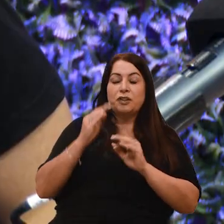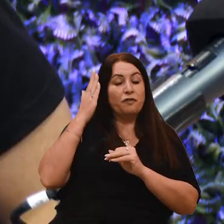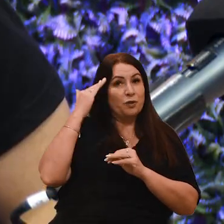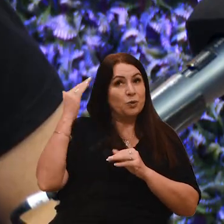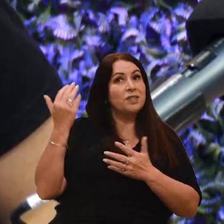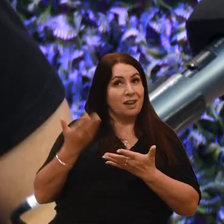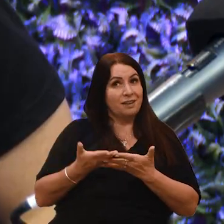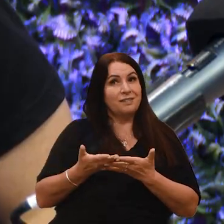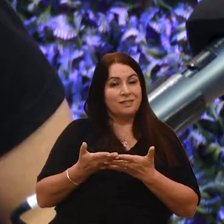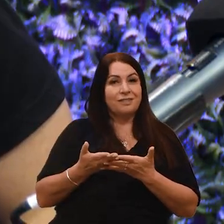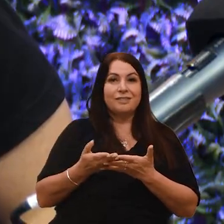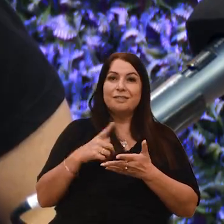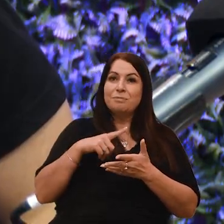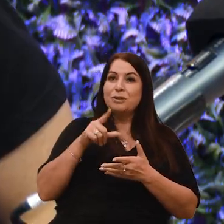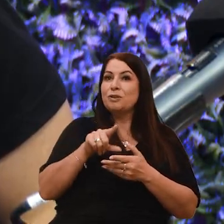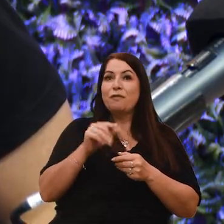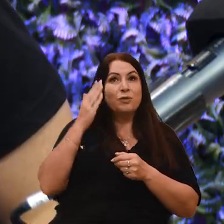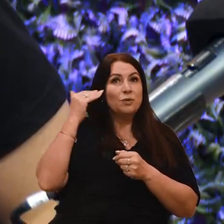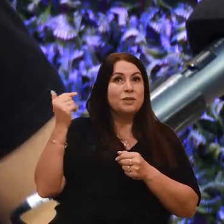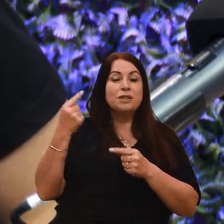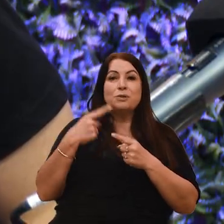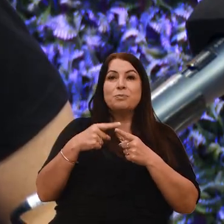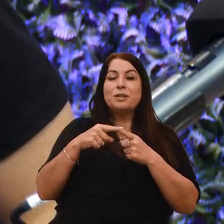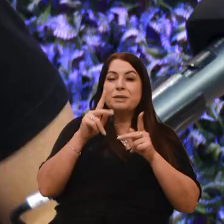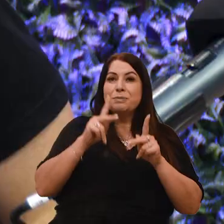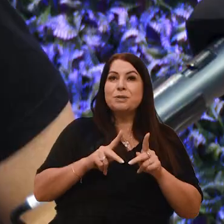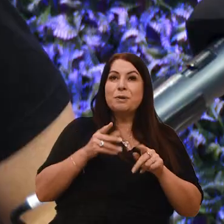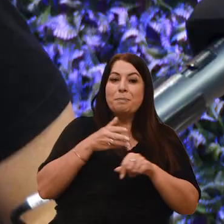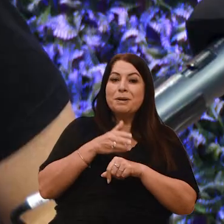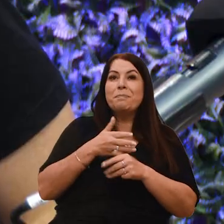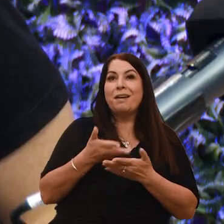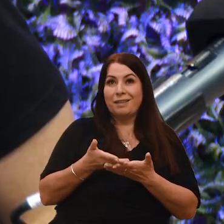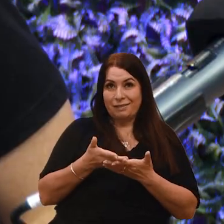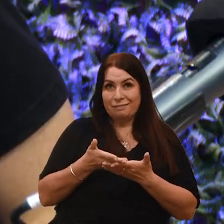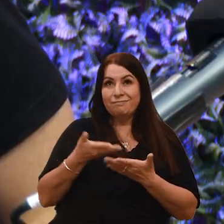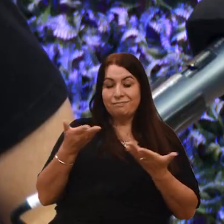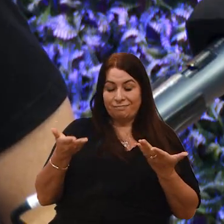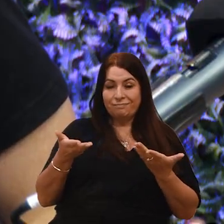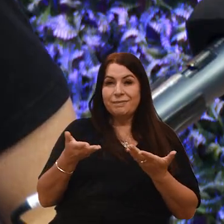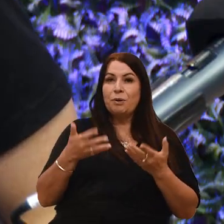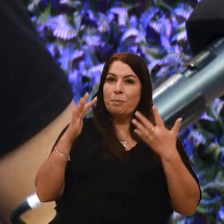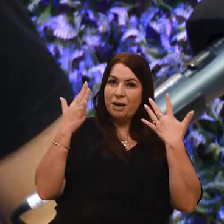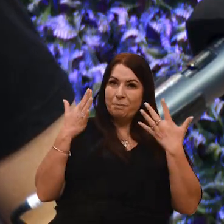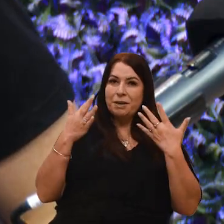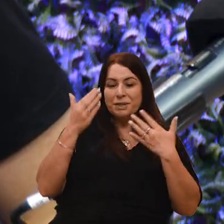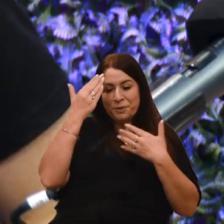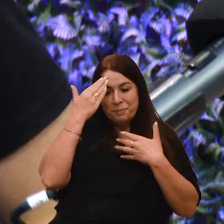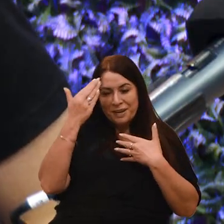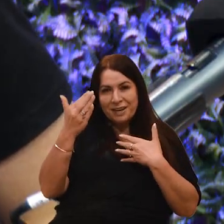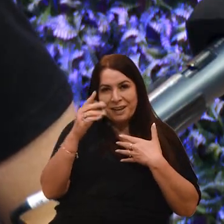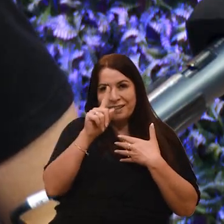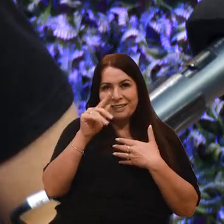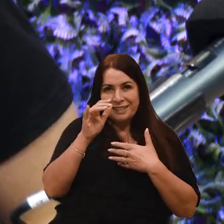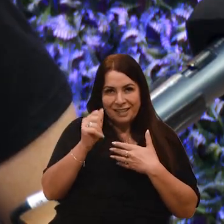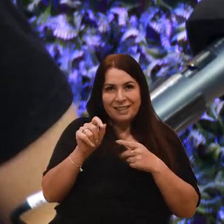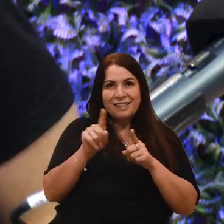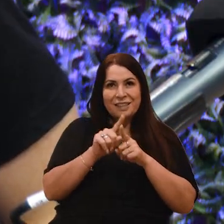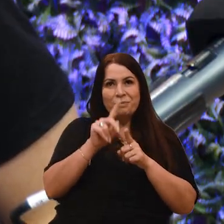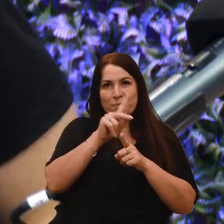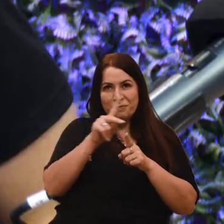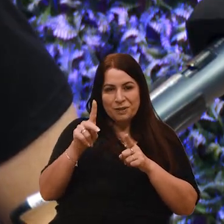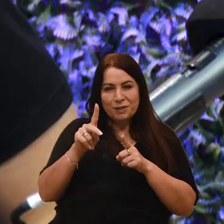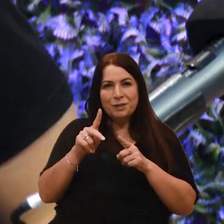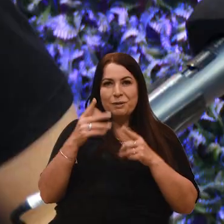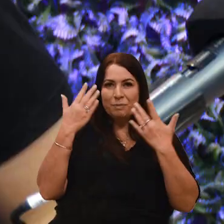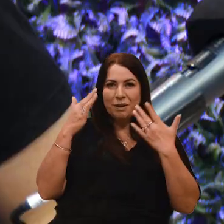sucesso, mas ele só foi um sucesso porque as pessoas participaram. Então, parabéns e obrigada, Zara, e também ao professor,